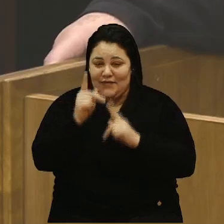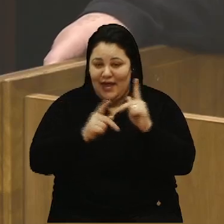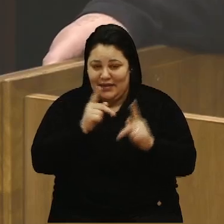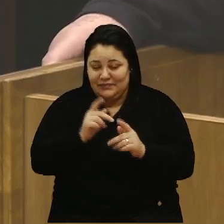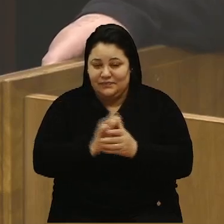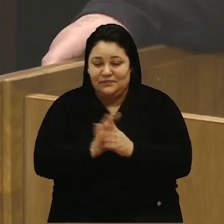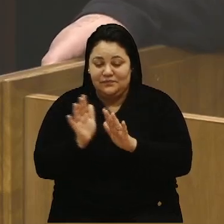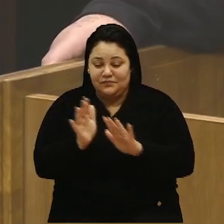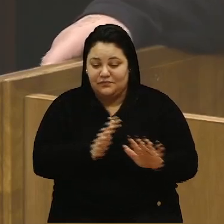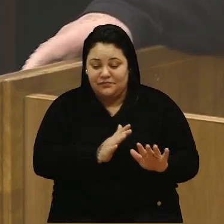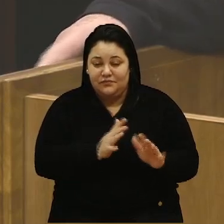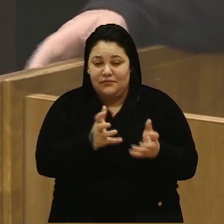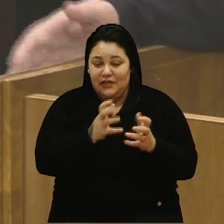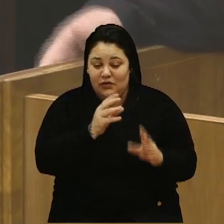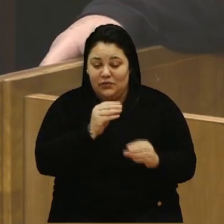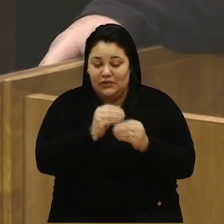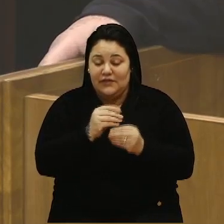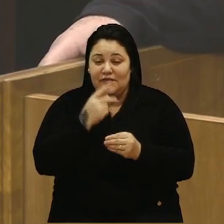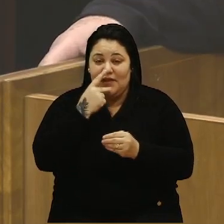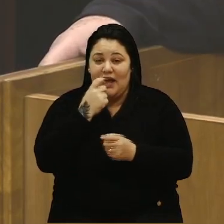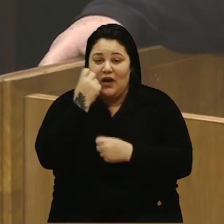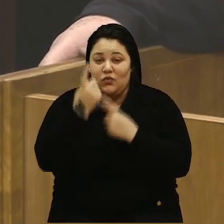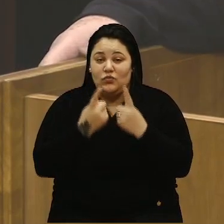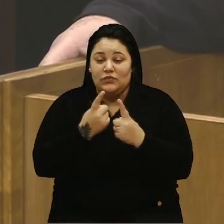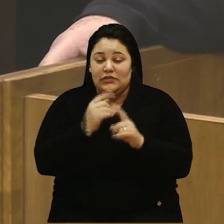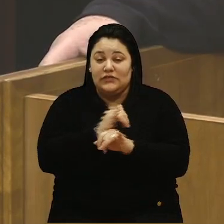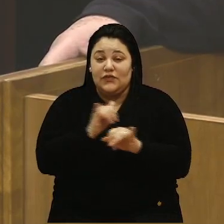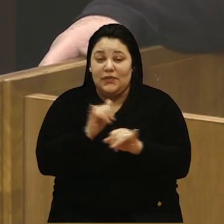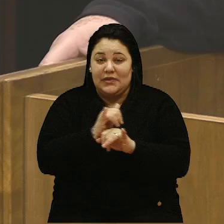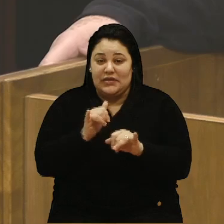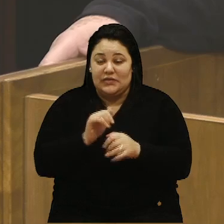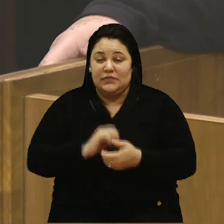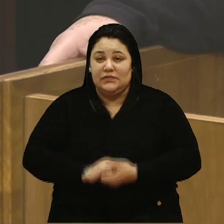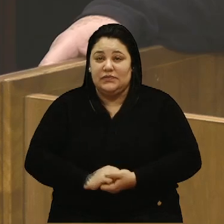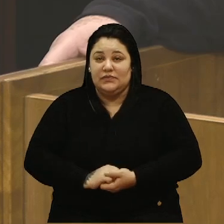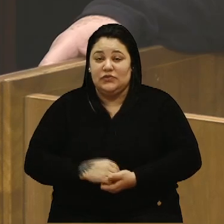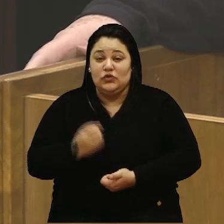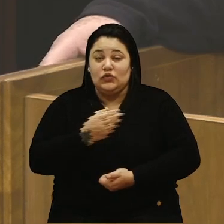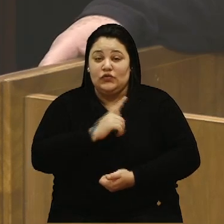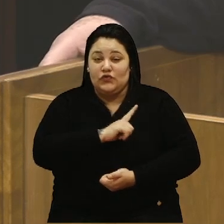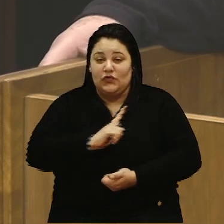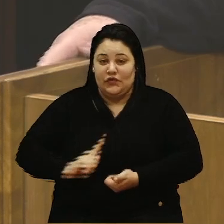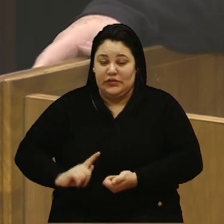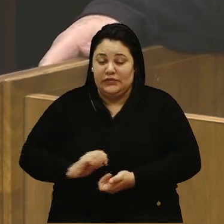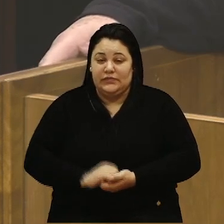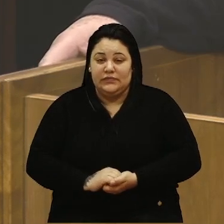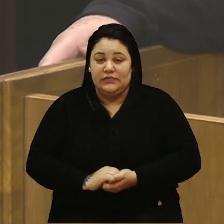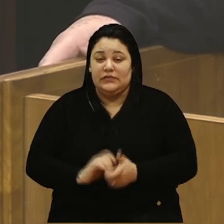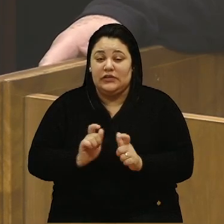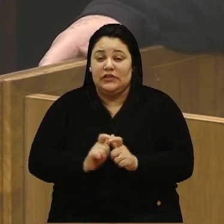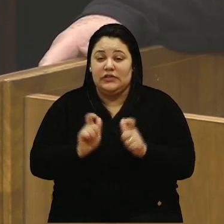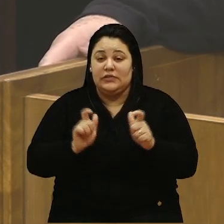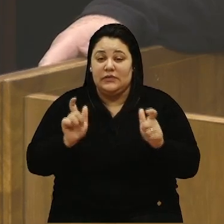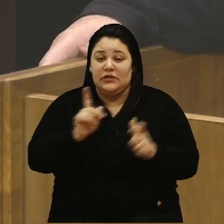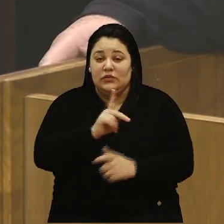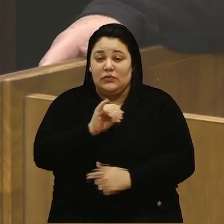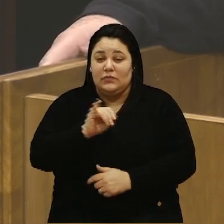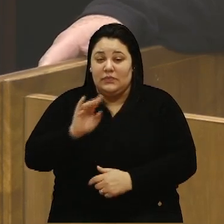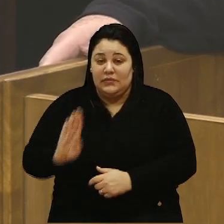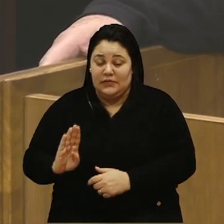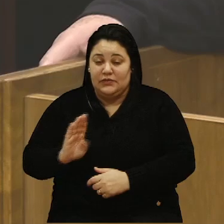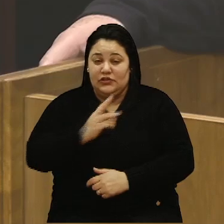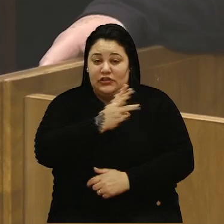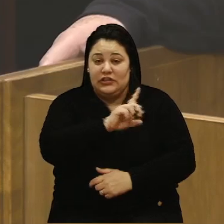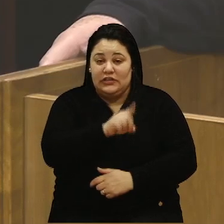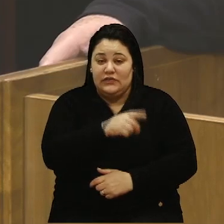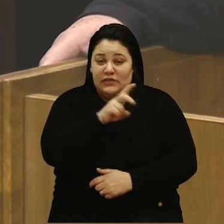gostaria de citar só alguns dados do atual governo. Crescimento do PIB de